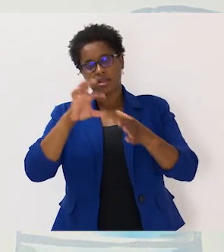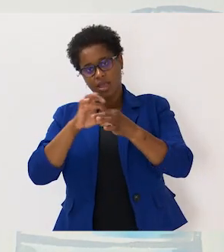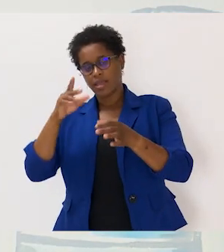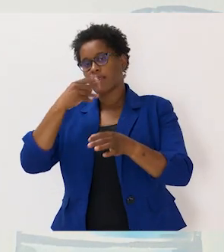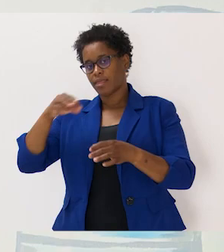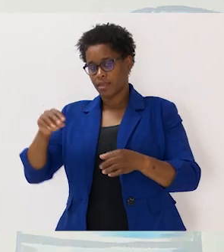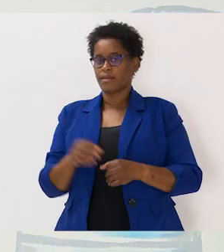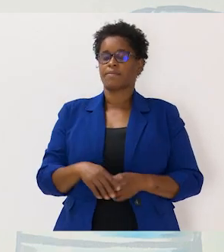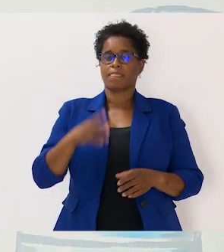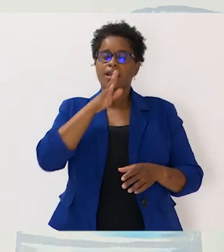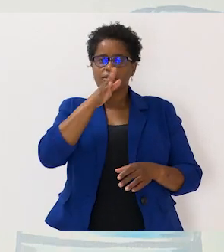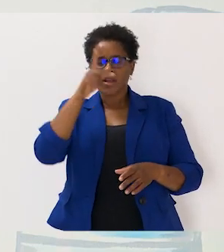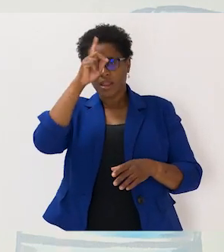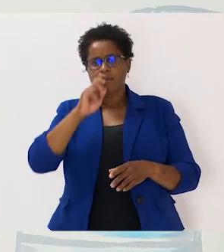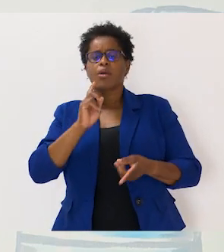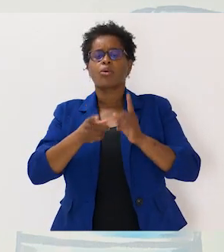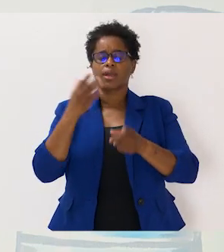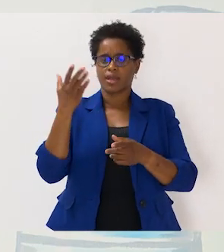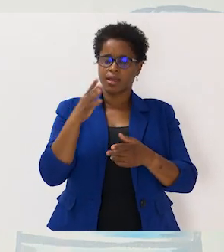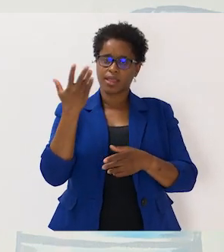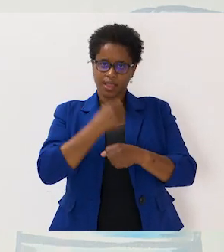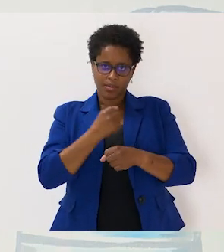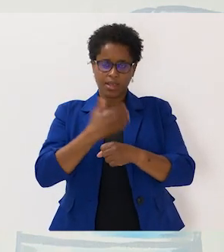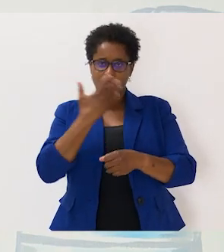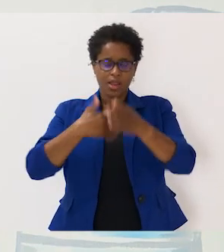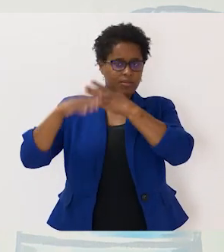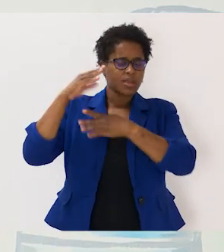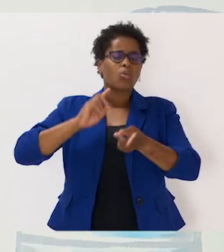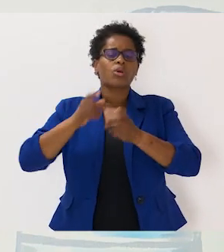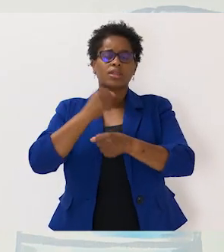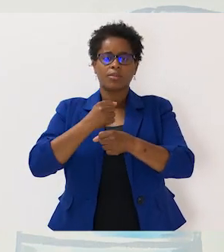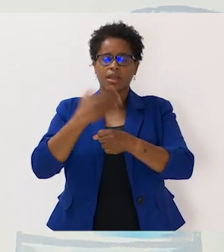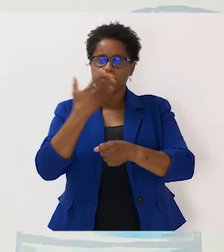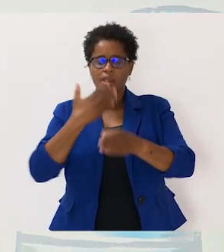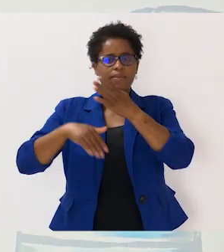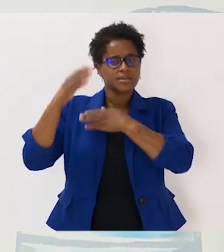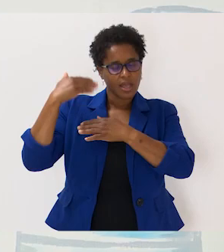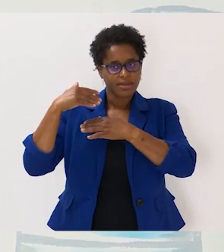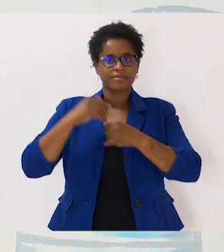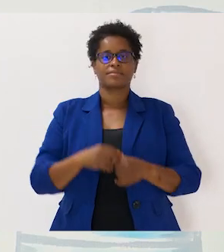vamos relembrar aquilo que nós vimos na aula passada. O que nós vimos na aula passada?